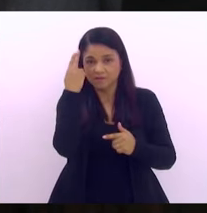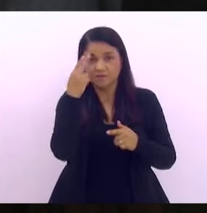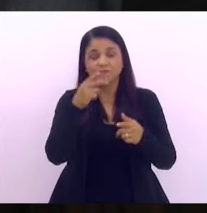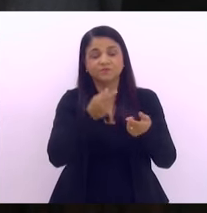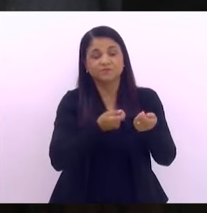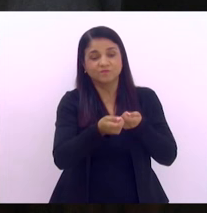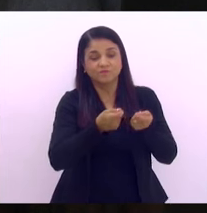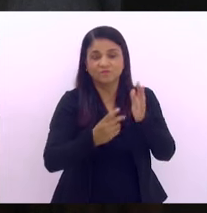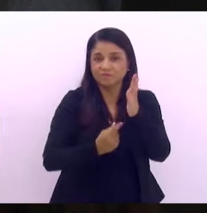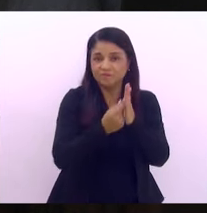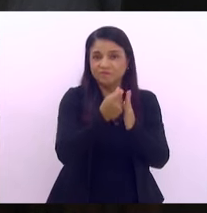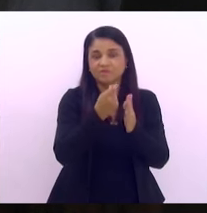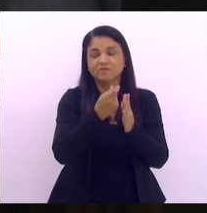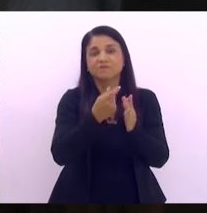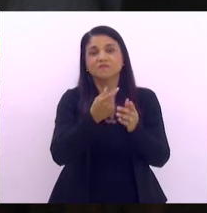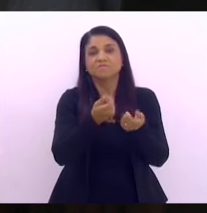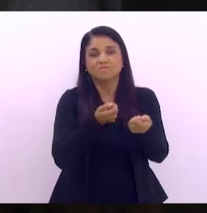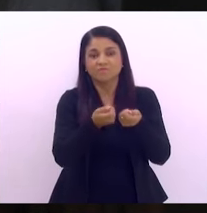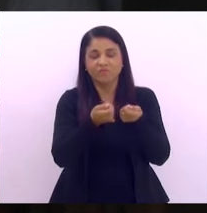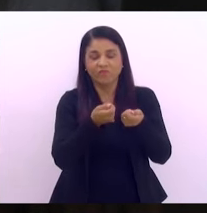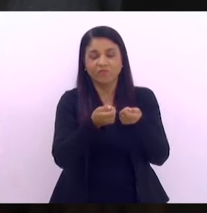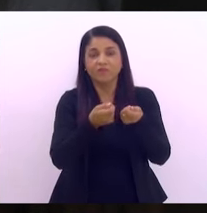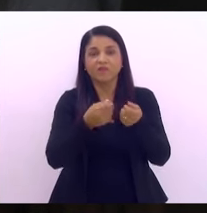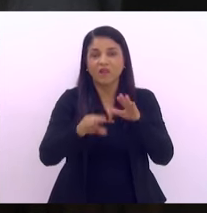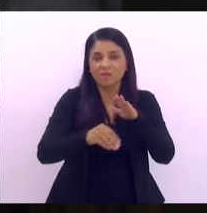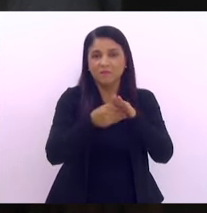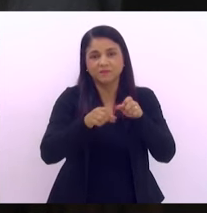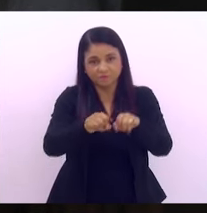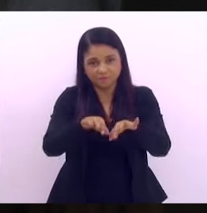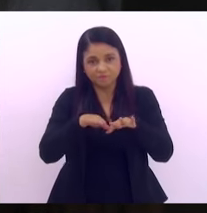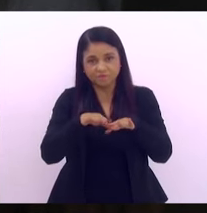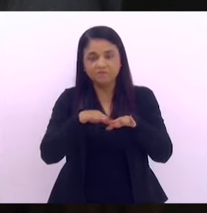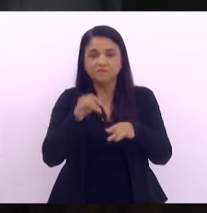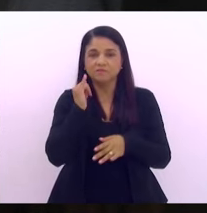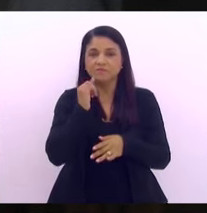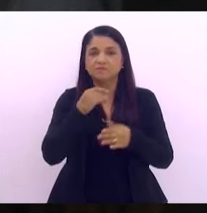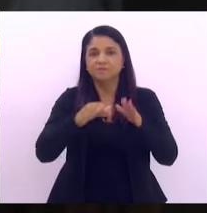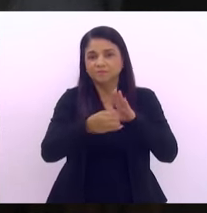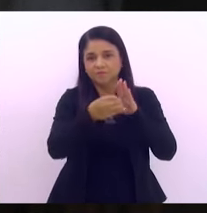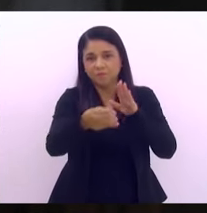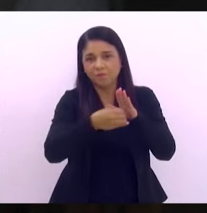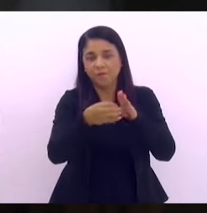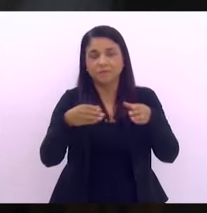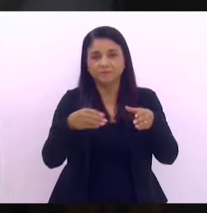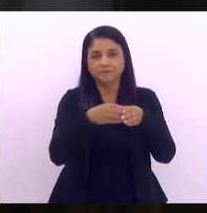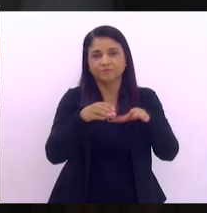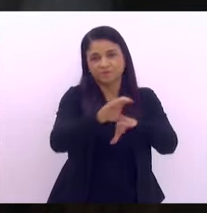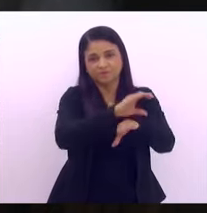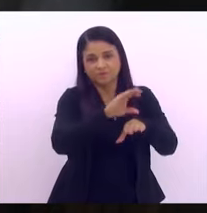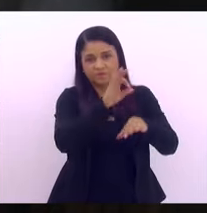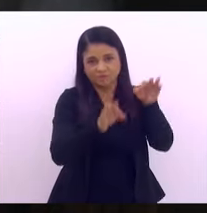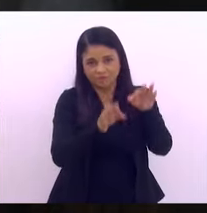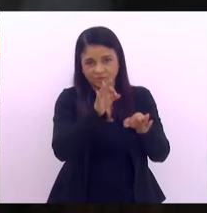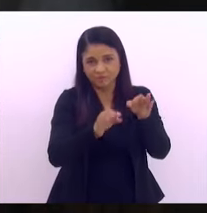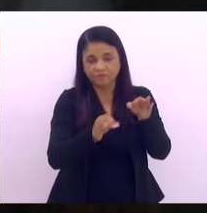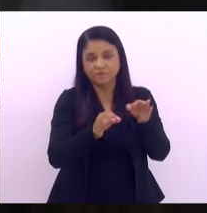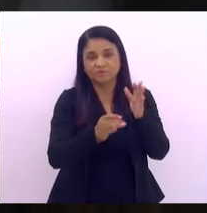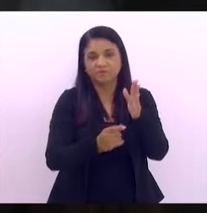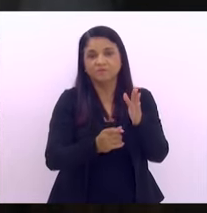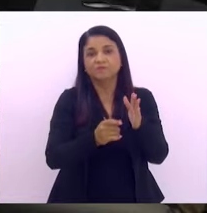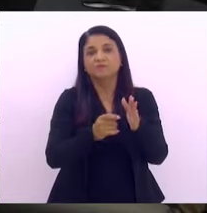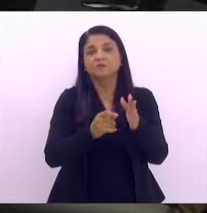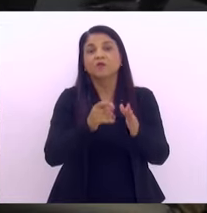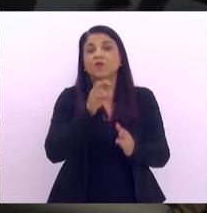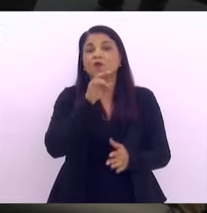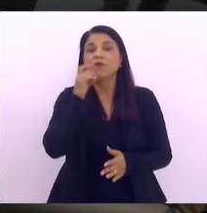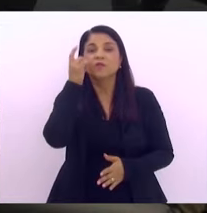e Controle, as emendas de plenário, para emitir parecer pela Comissão de Constituição e Justiça, deputado Rodrigo